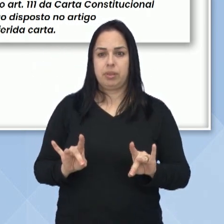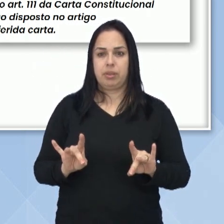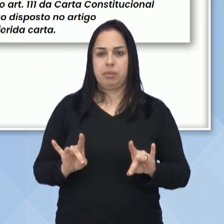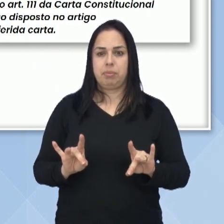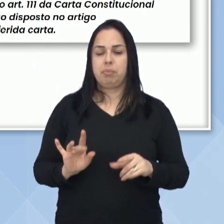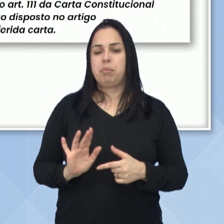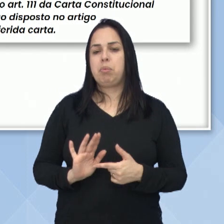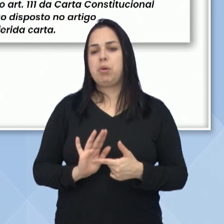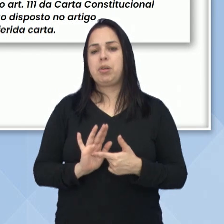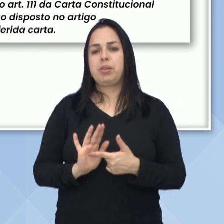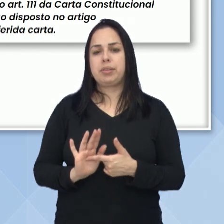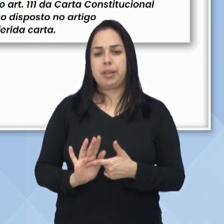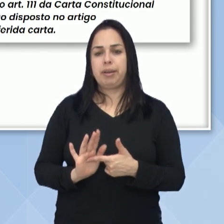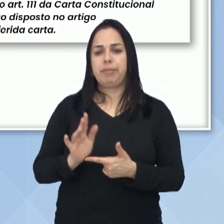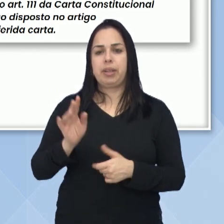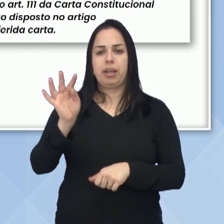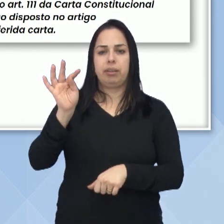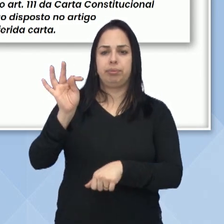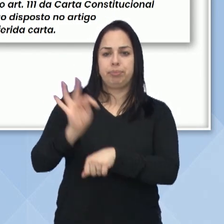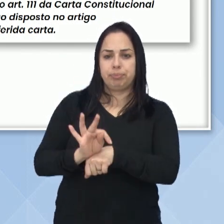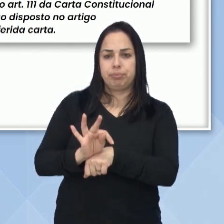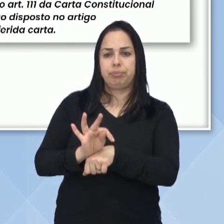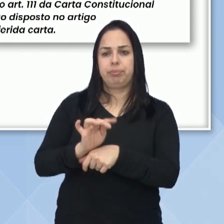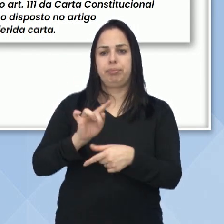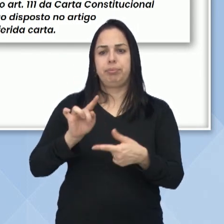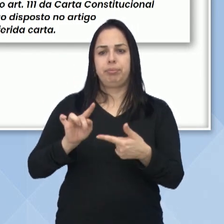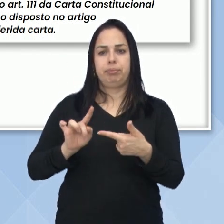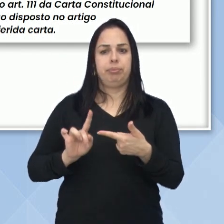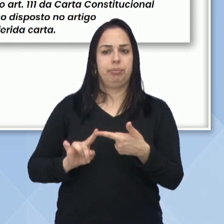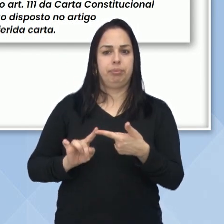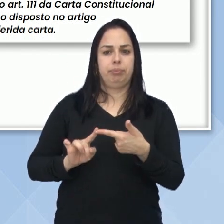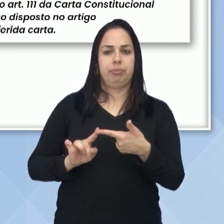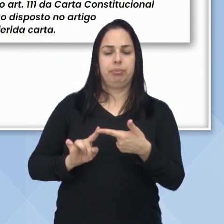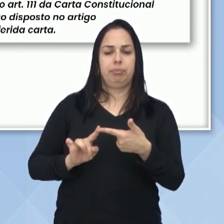podem expressar atividades técnicas,